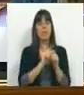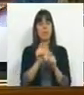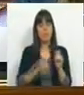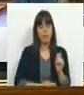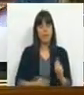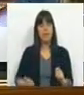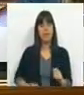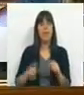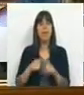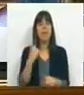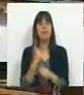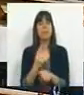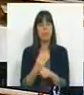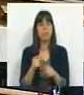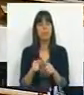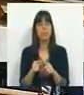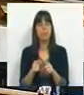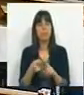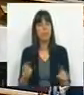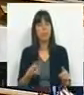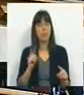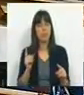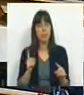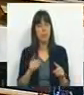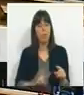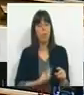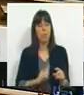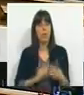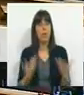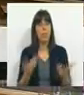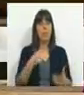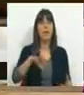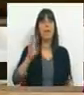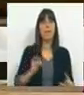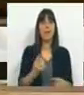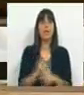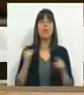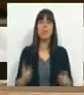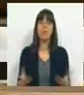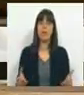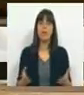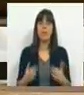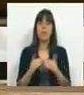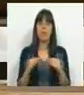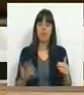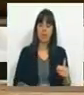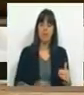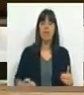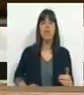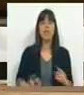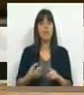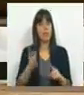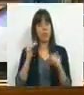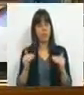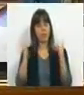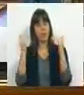de desemprego também deixou de ser uma preocupação do PS. Porquê? Os níveis do desemprego já não